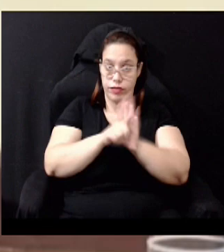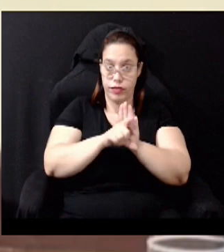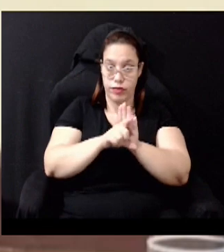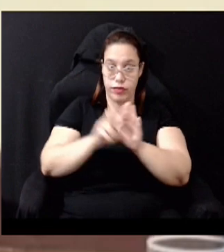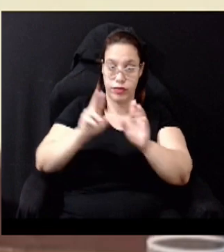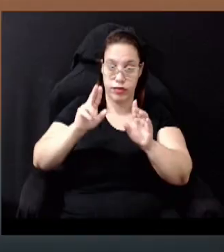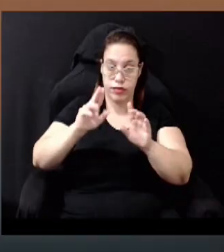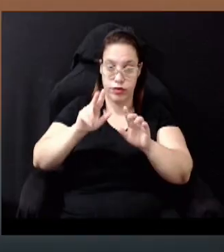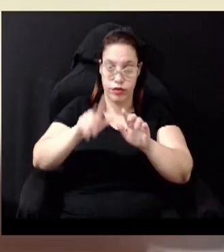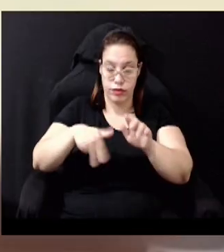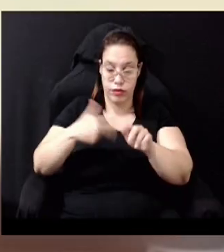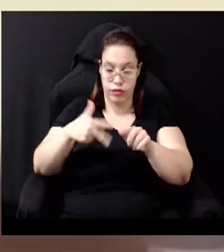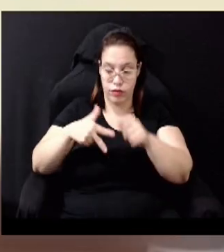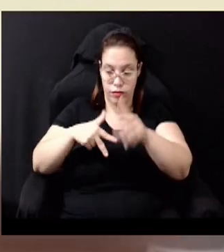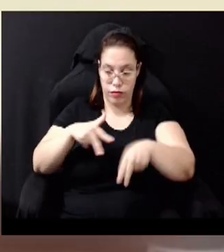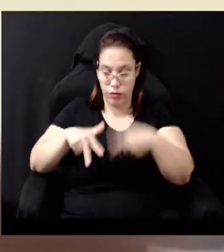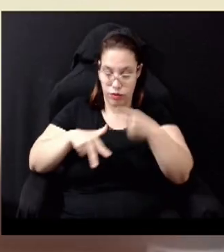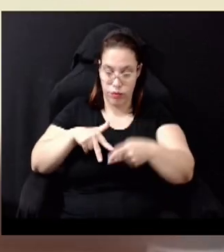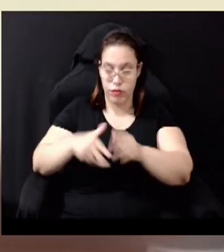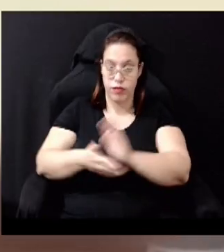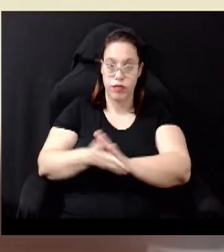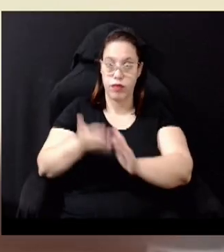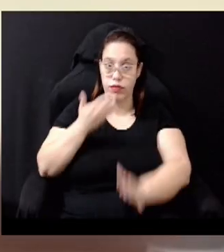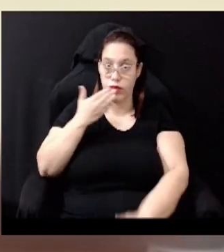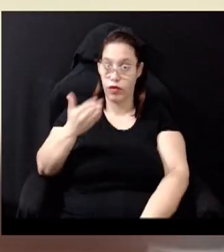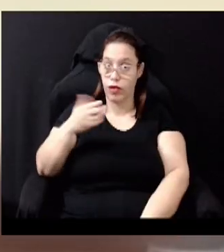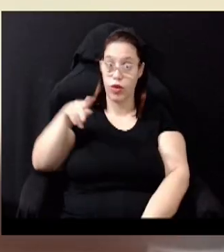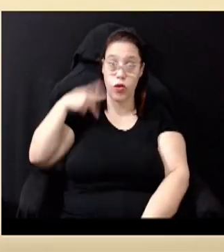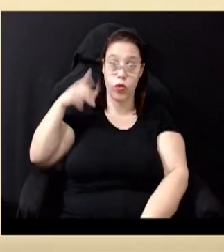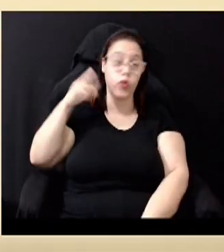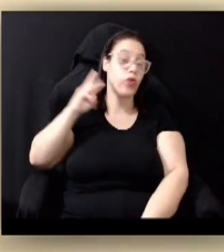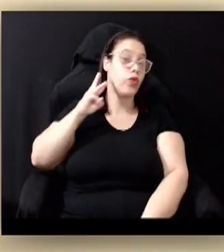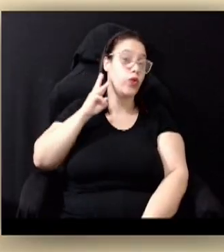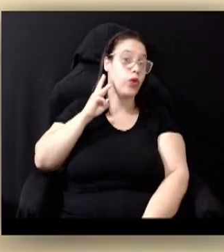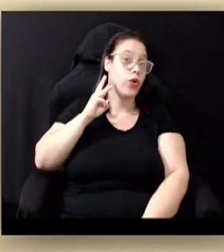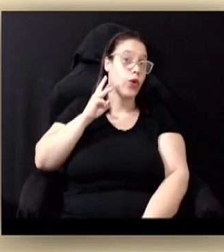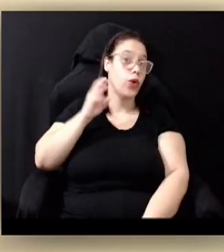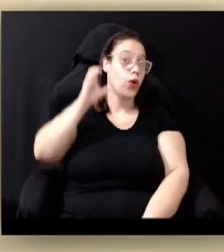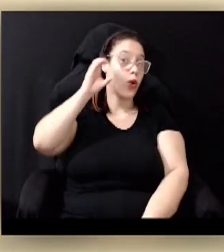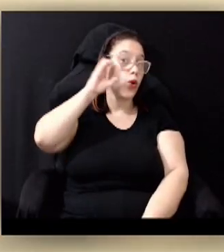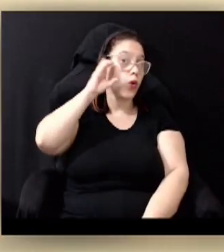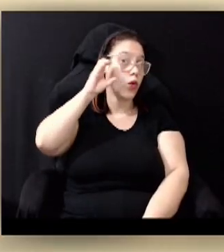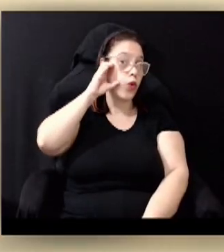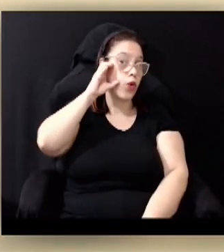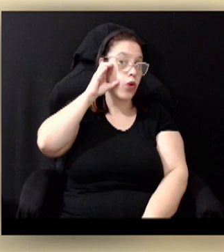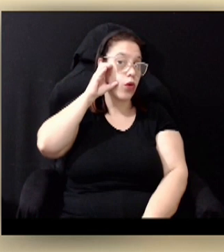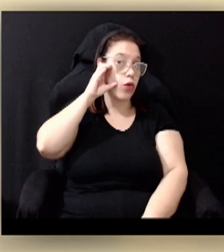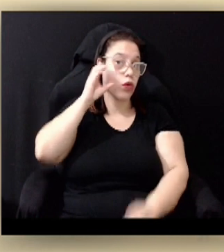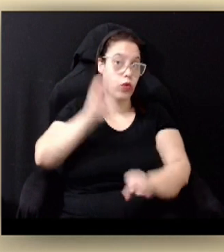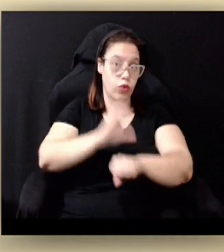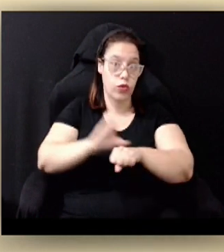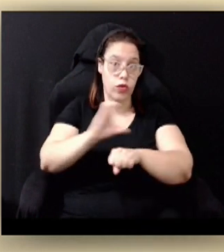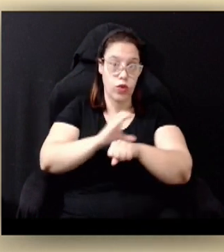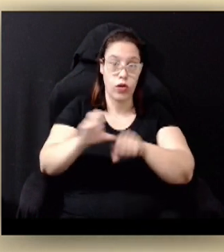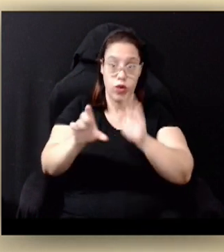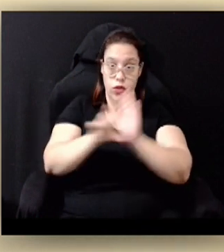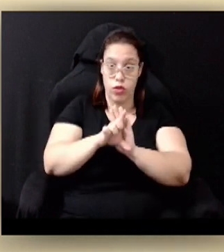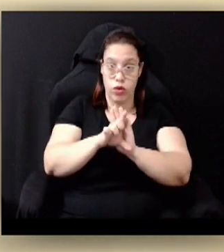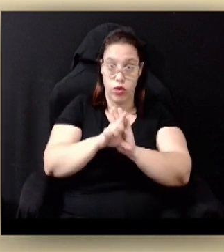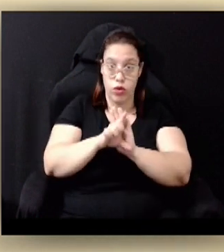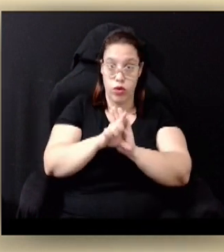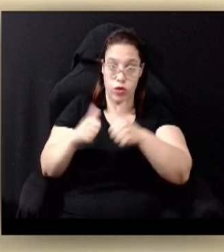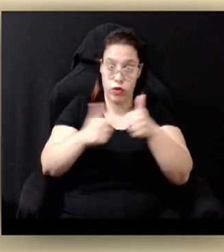parecer. Por favor, vereador Luiz Cirilo. Senhora presidente, a Comissão de Constituição e Legalidade, analisando o PLO